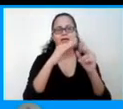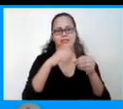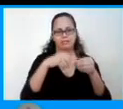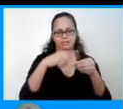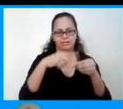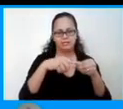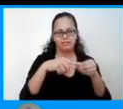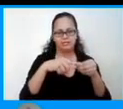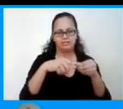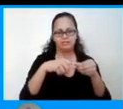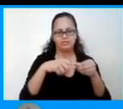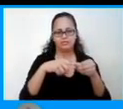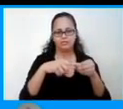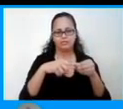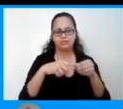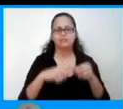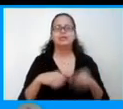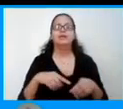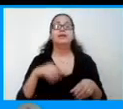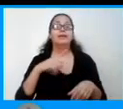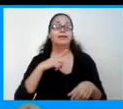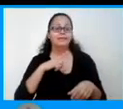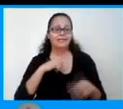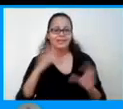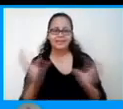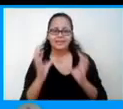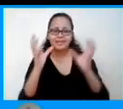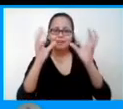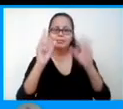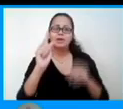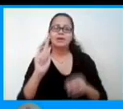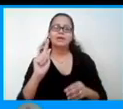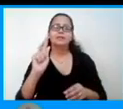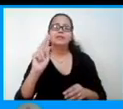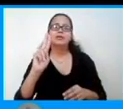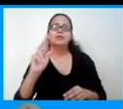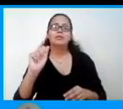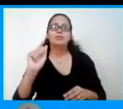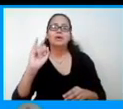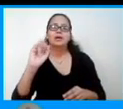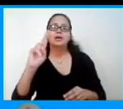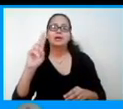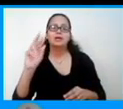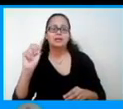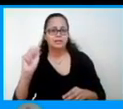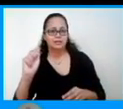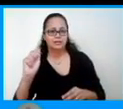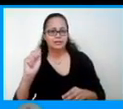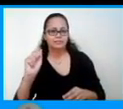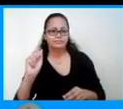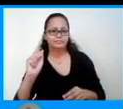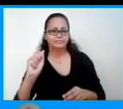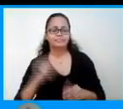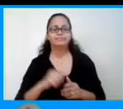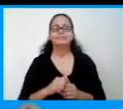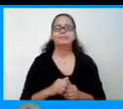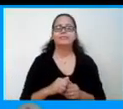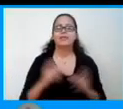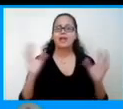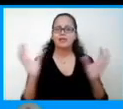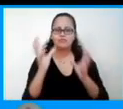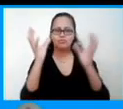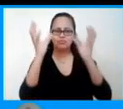ilustra uma queimada em Guaíra, o nosso município vizinho, certo? E nós temos aqui uma notícia de fumaça. Olha só,